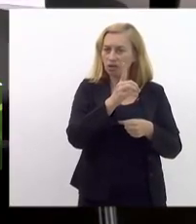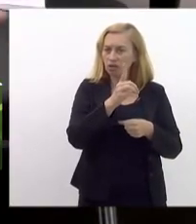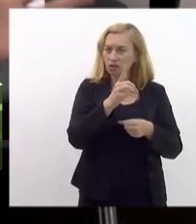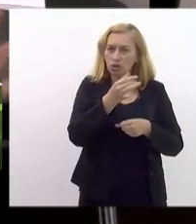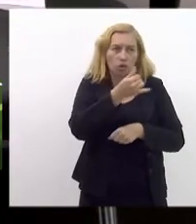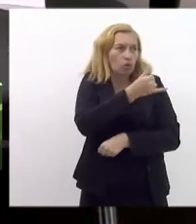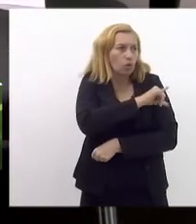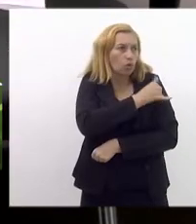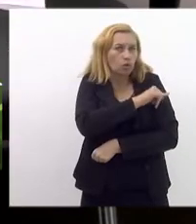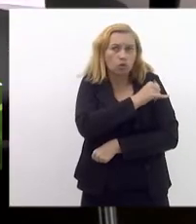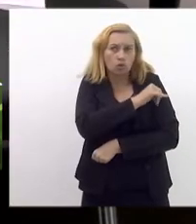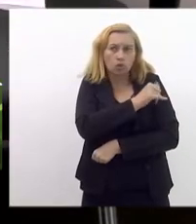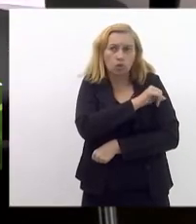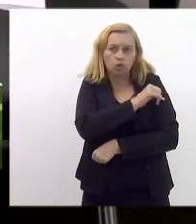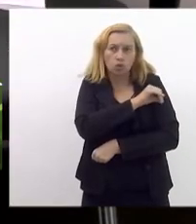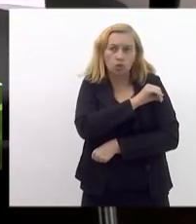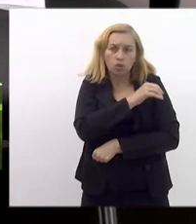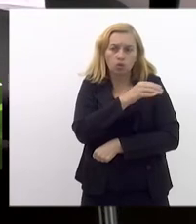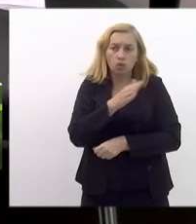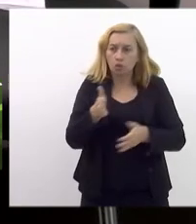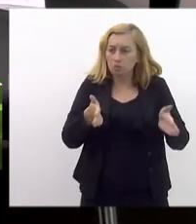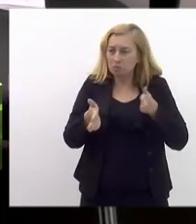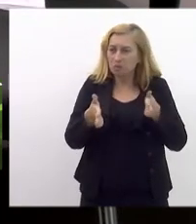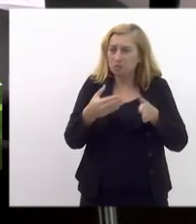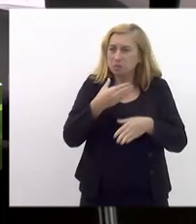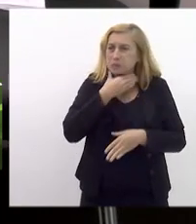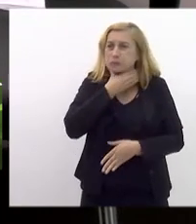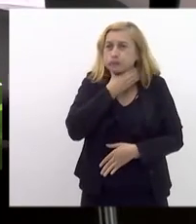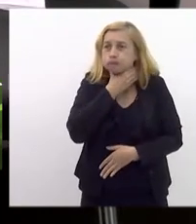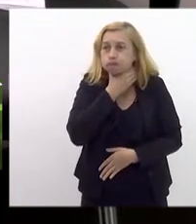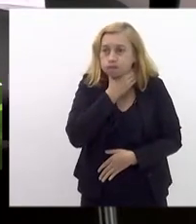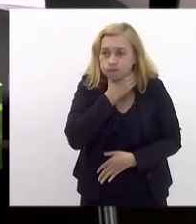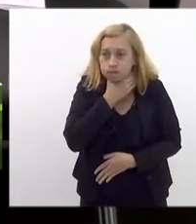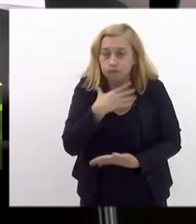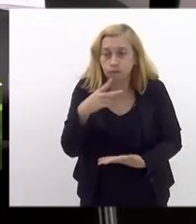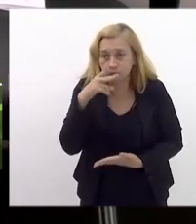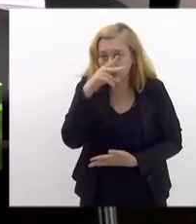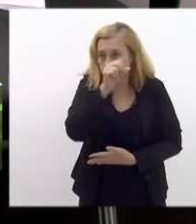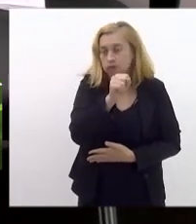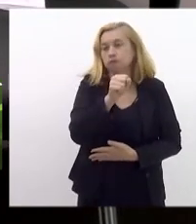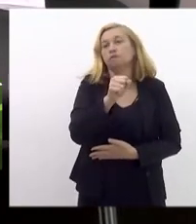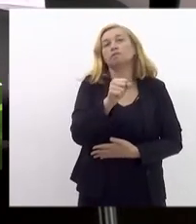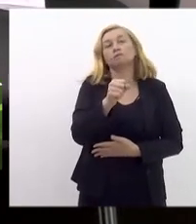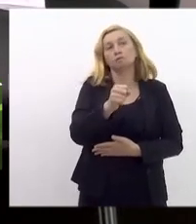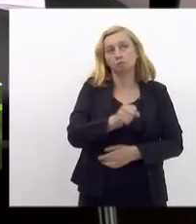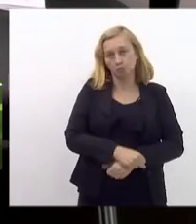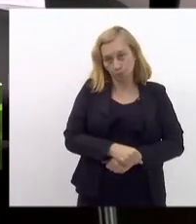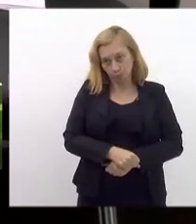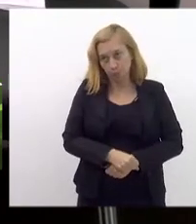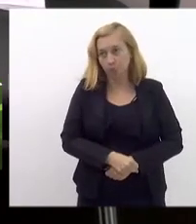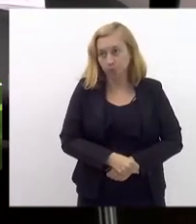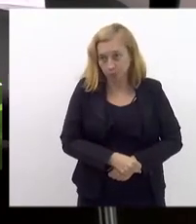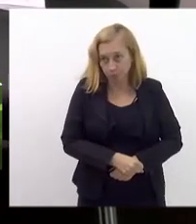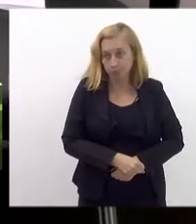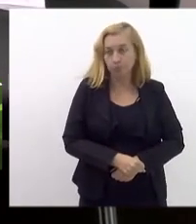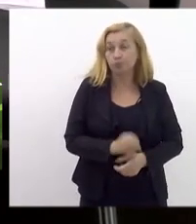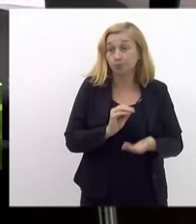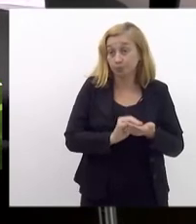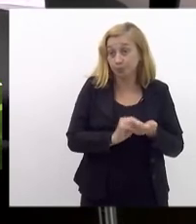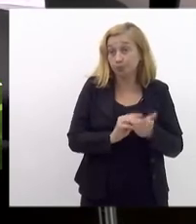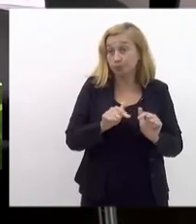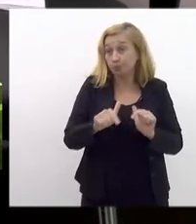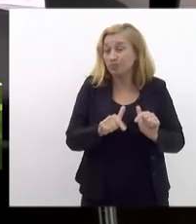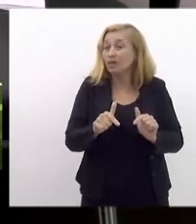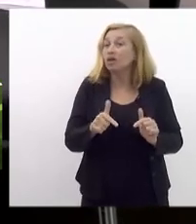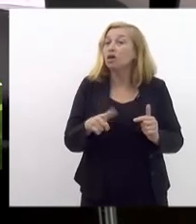Janeiro atravessou um período terrível, né, de recessão e geração de desemprego.